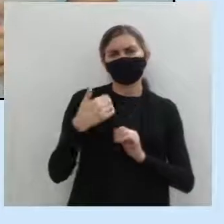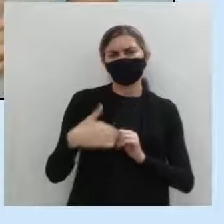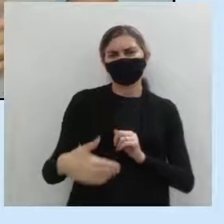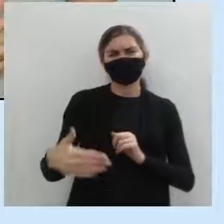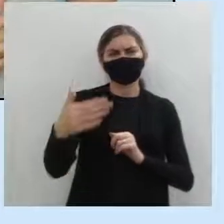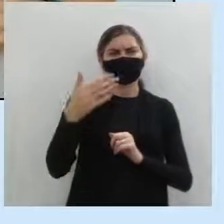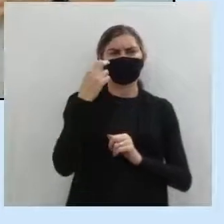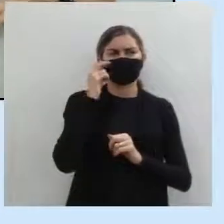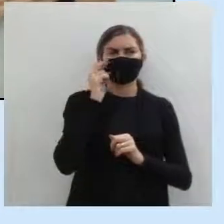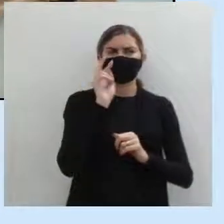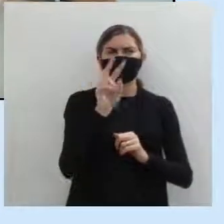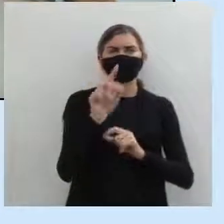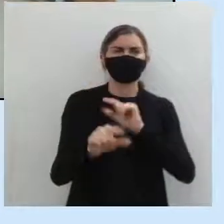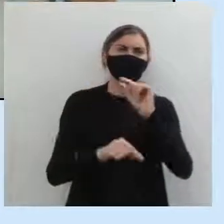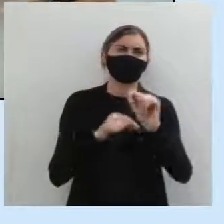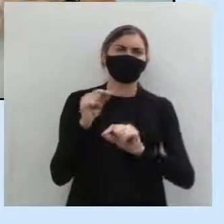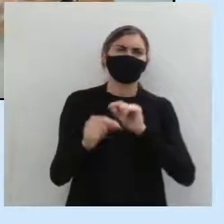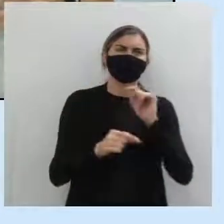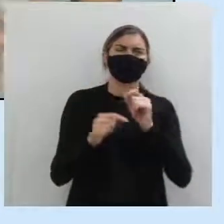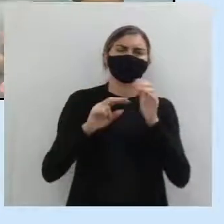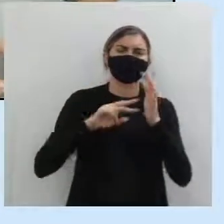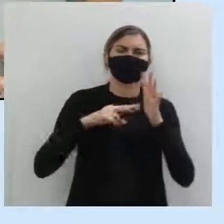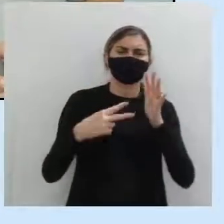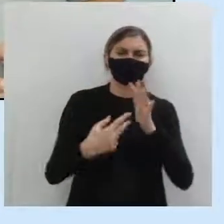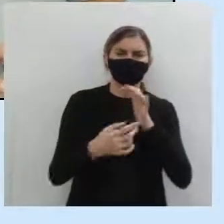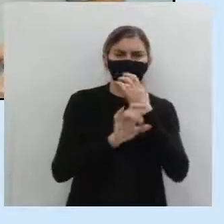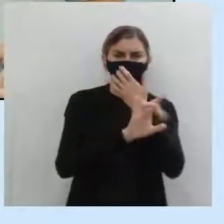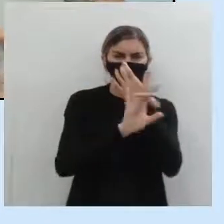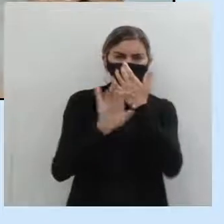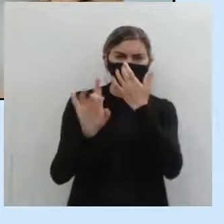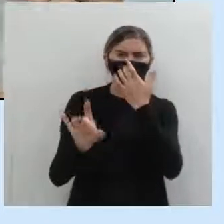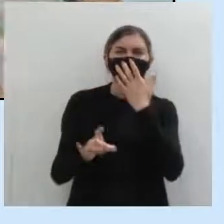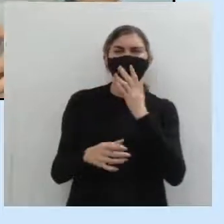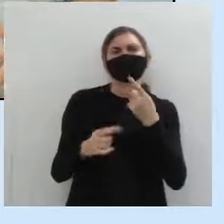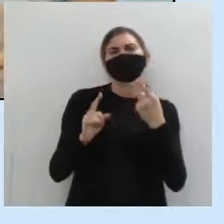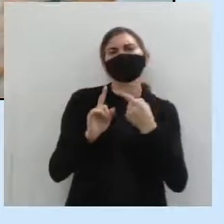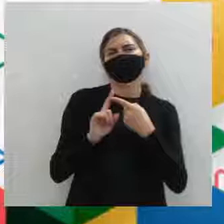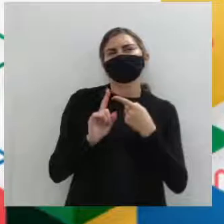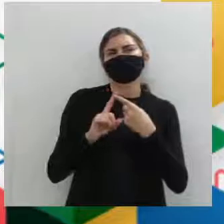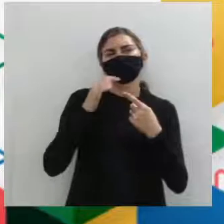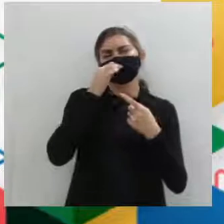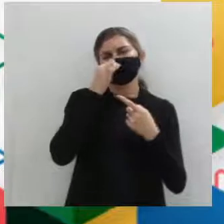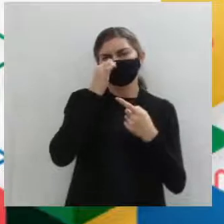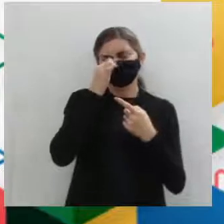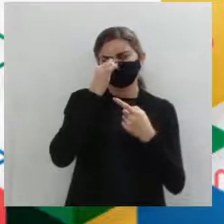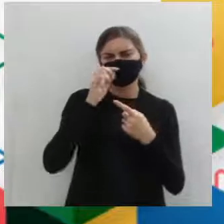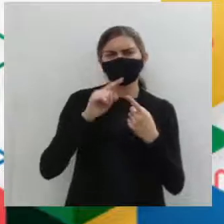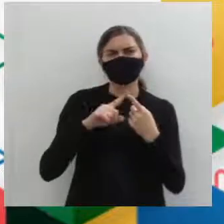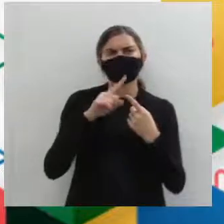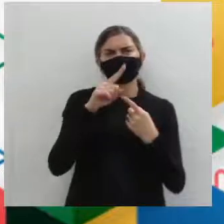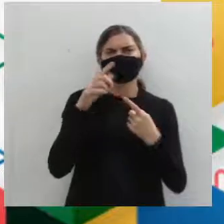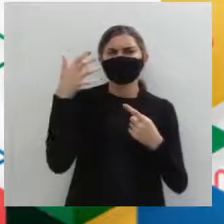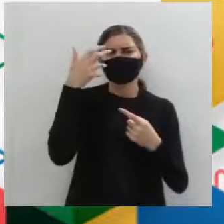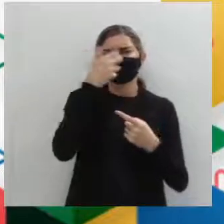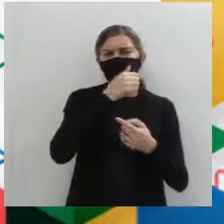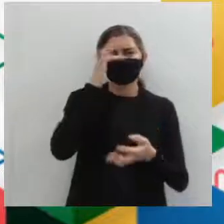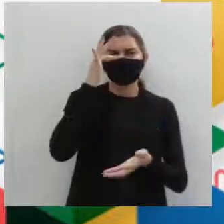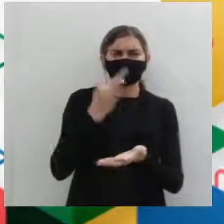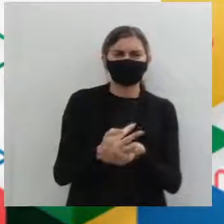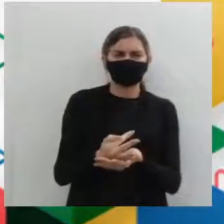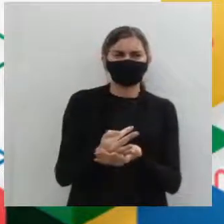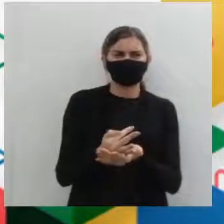aqui comigo o que significa cada uma delas. Primeiro, a justificação ou salvação pela